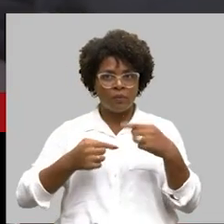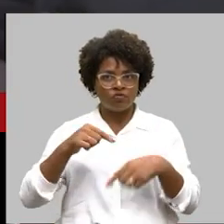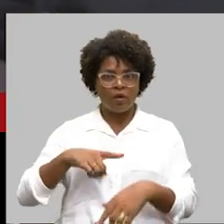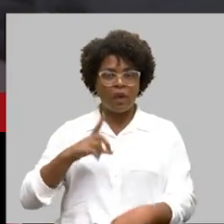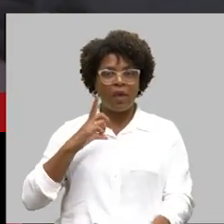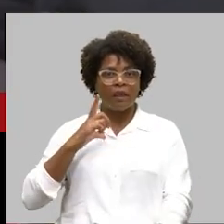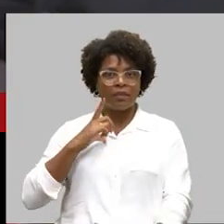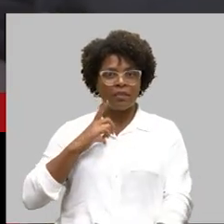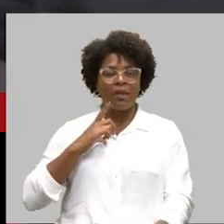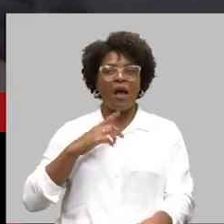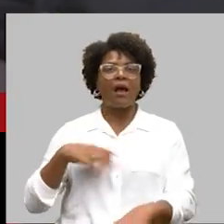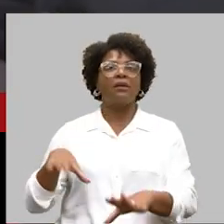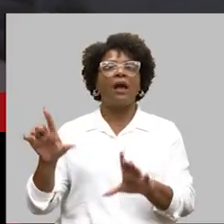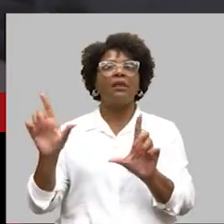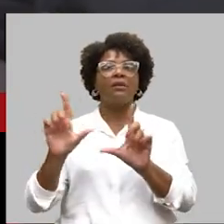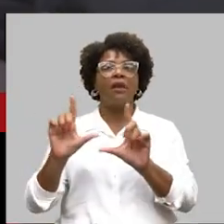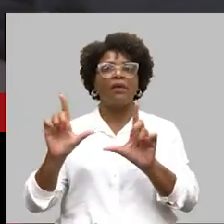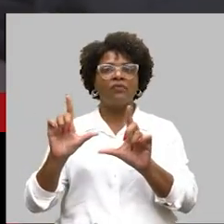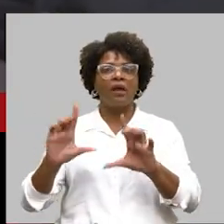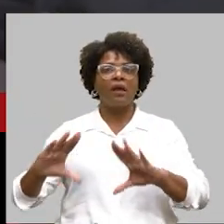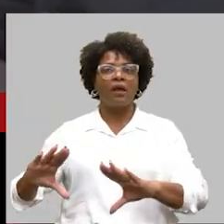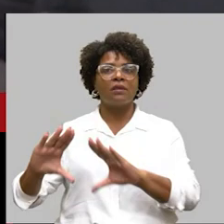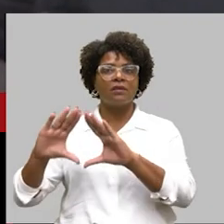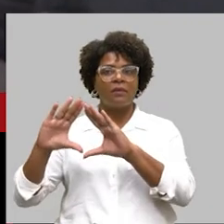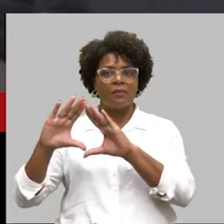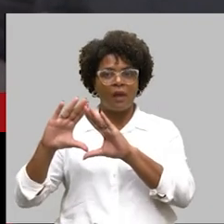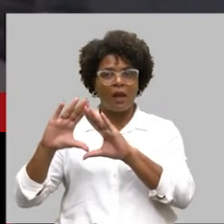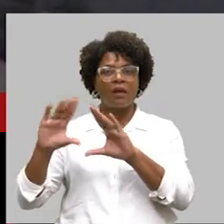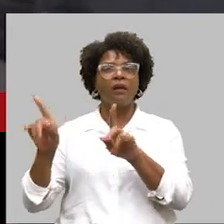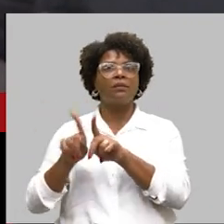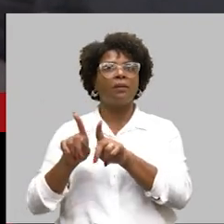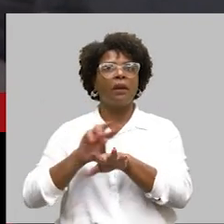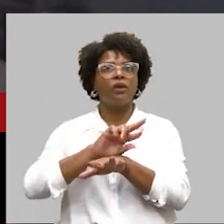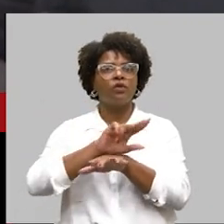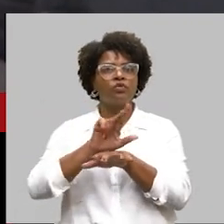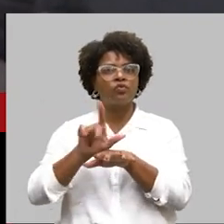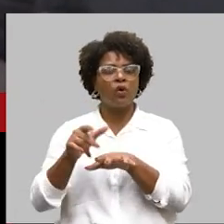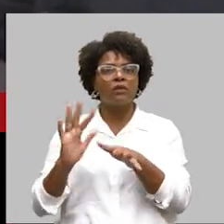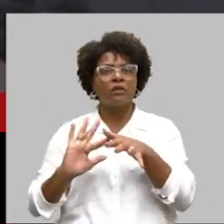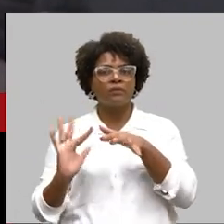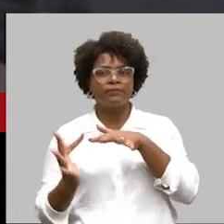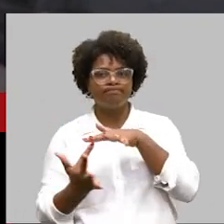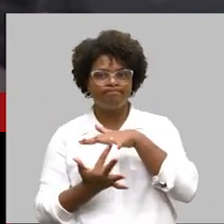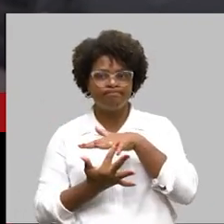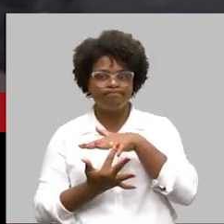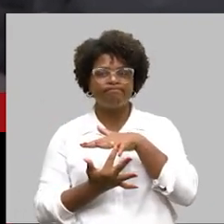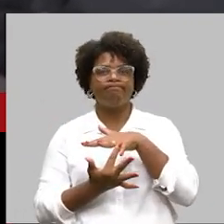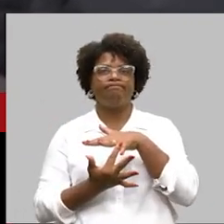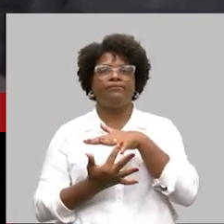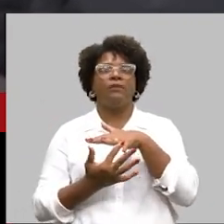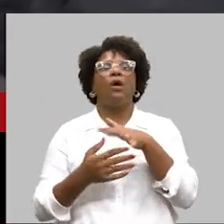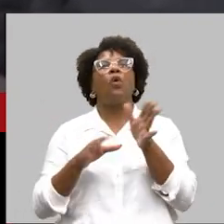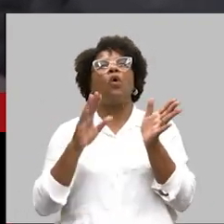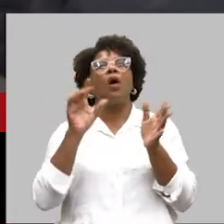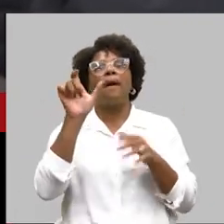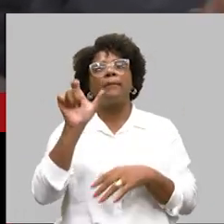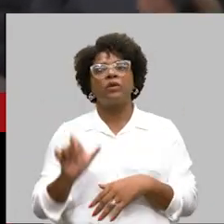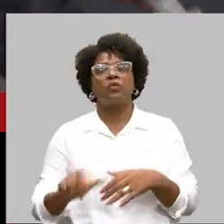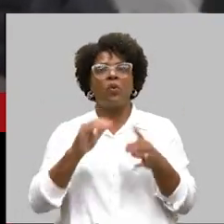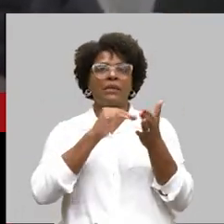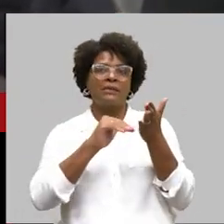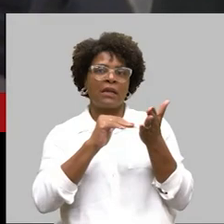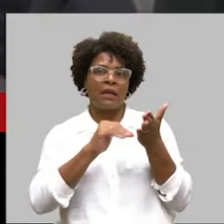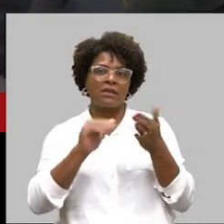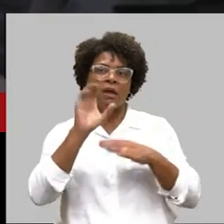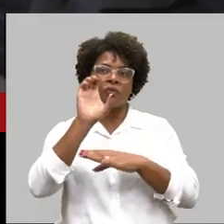na TV Assembleia estamos ao vivo nos outros canais da Assembleia que o secretário de Estado da Educação foi